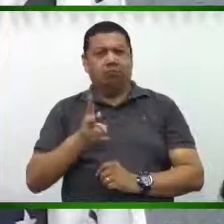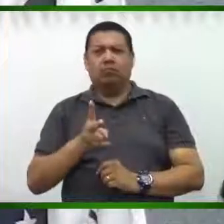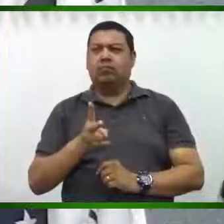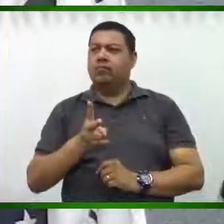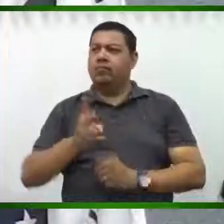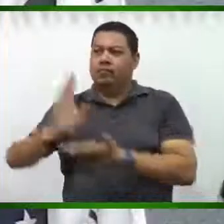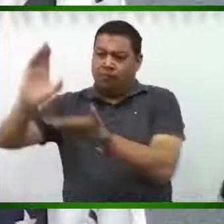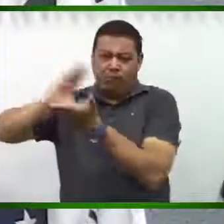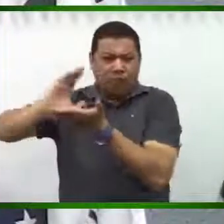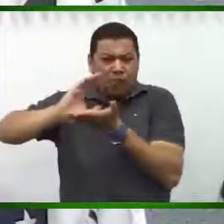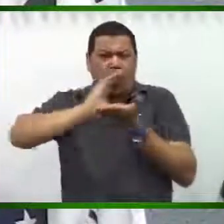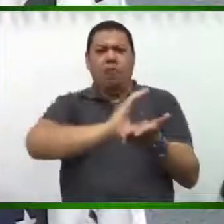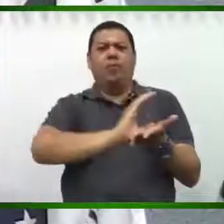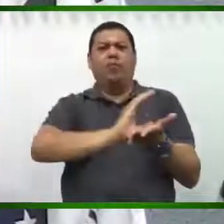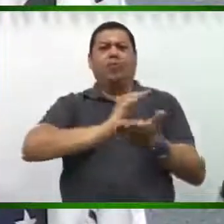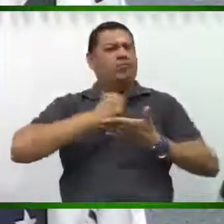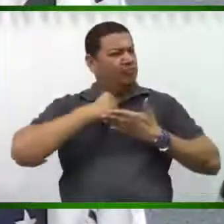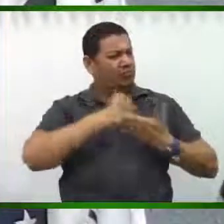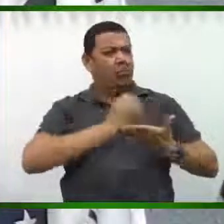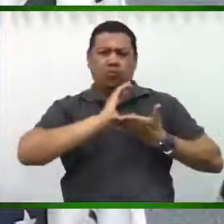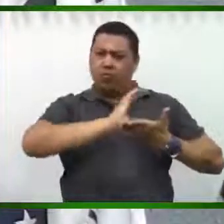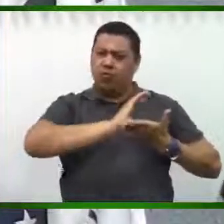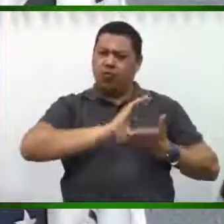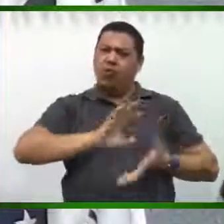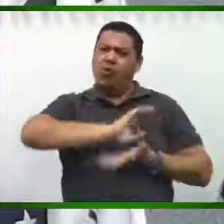colocar as emendas parlamentares